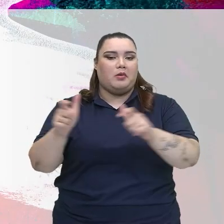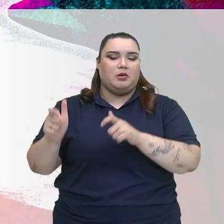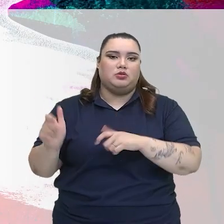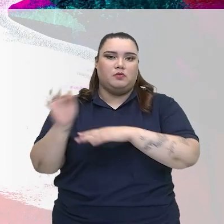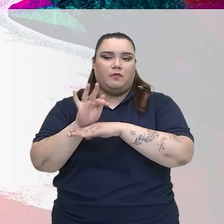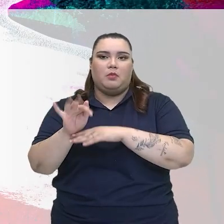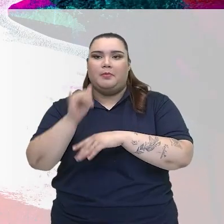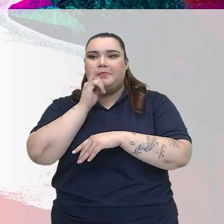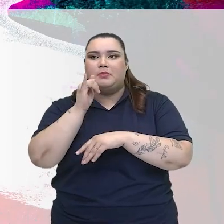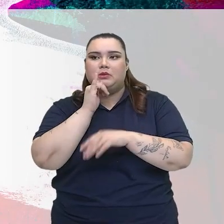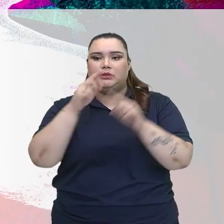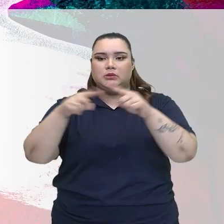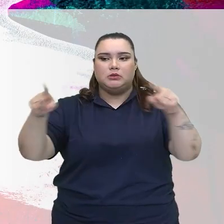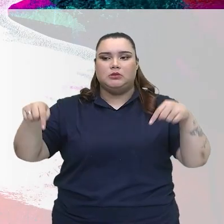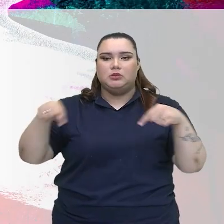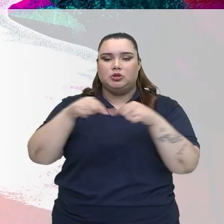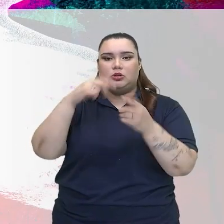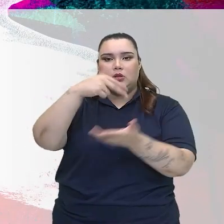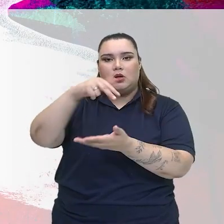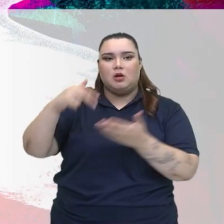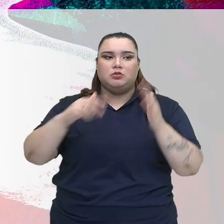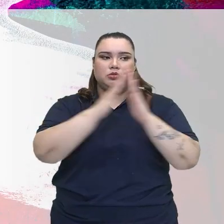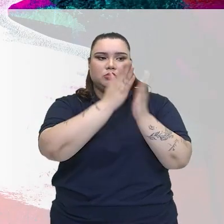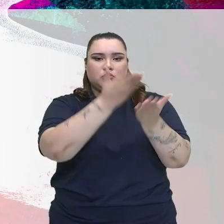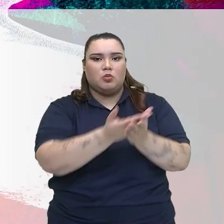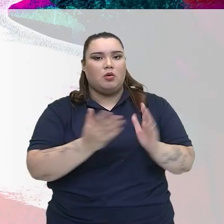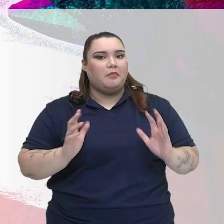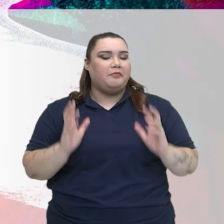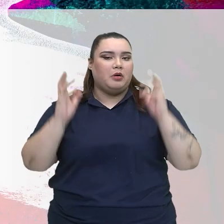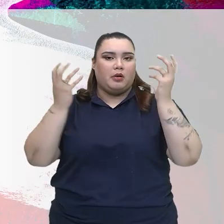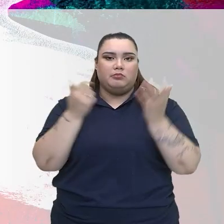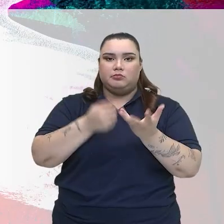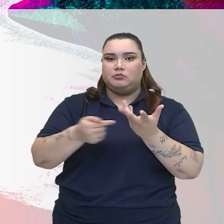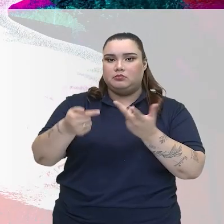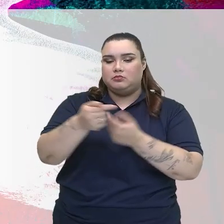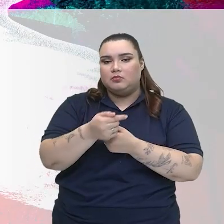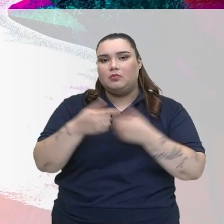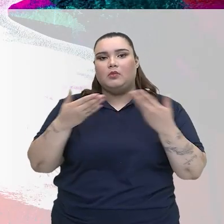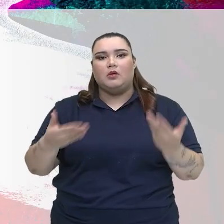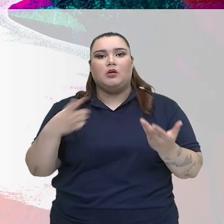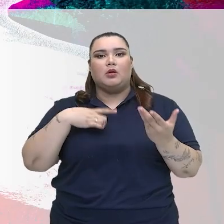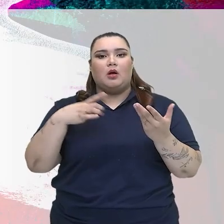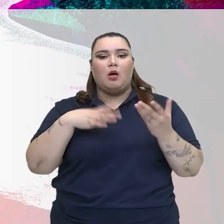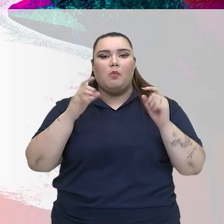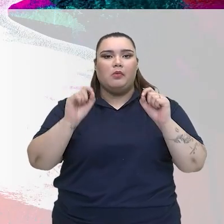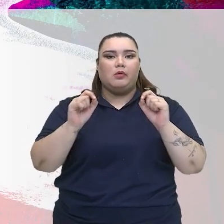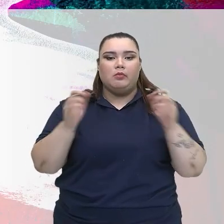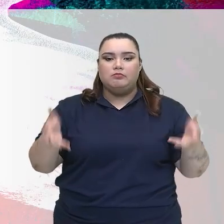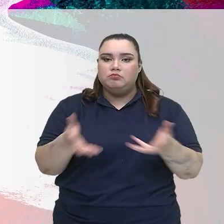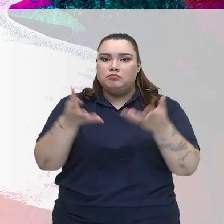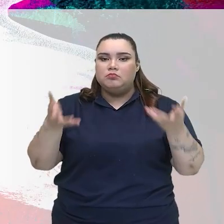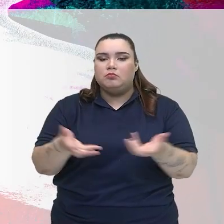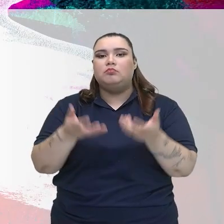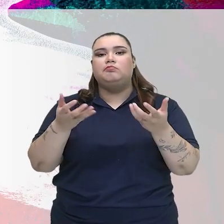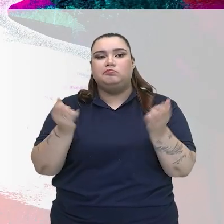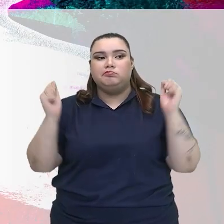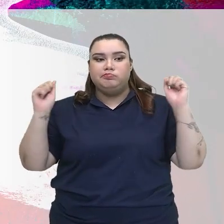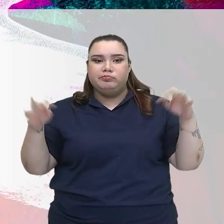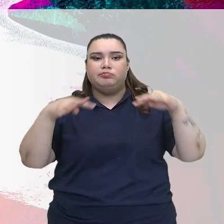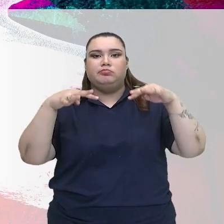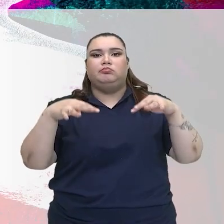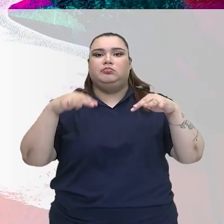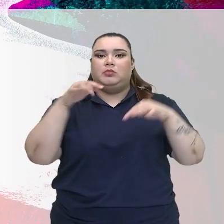as academias de danças, as escolas, em eventos, e com isso proporcionou uma maior visibilidade também